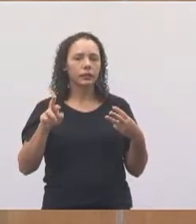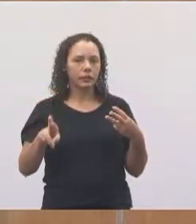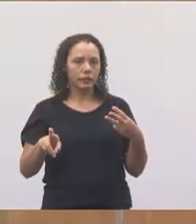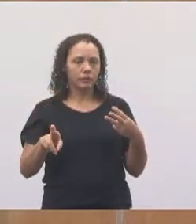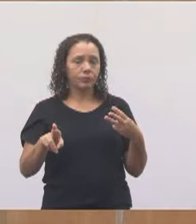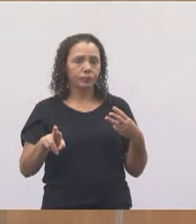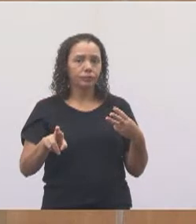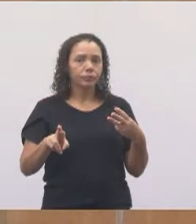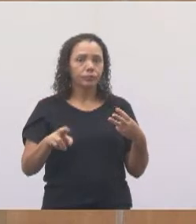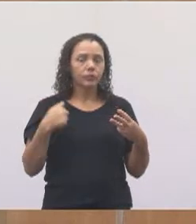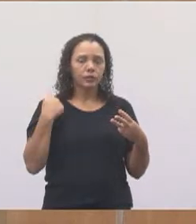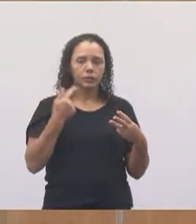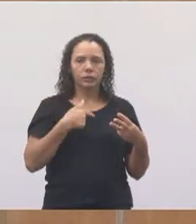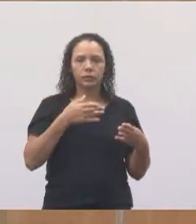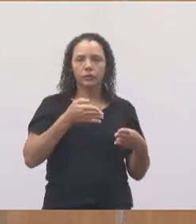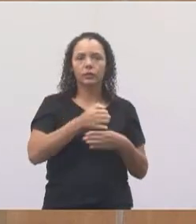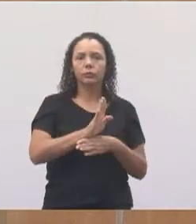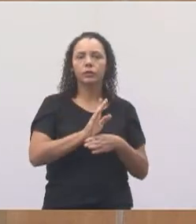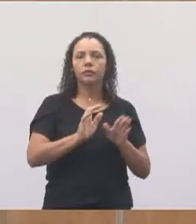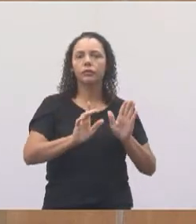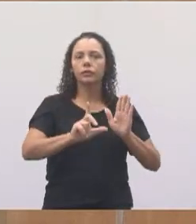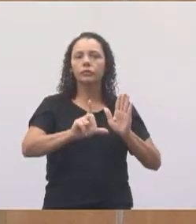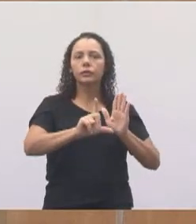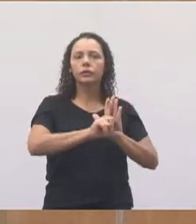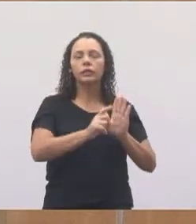casa, a lei número